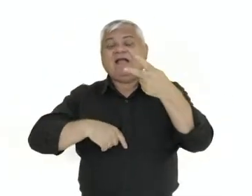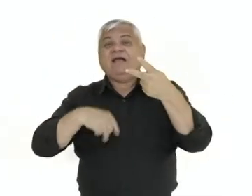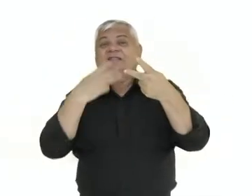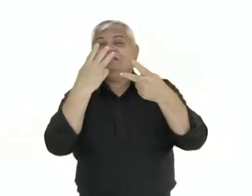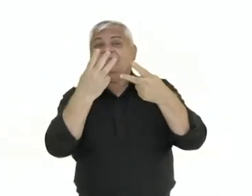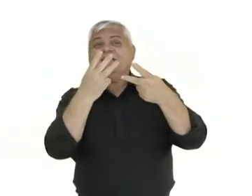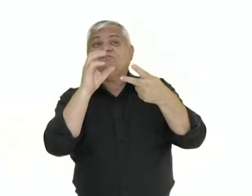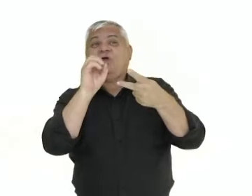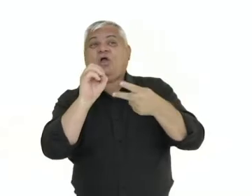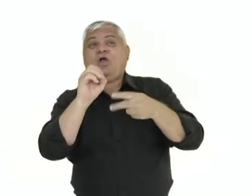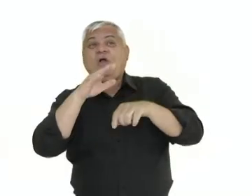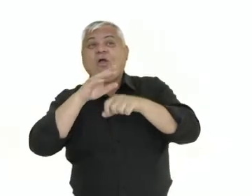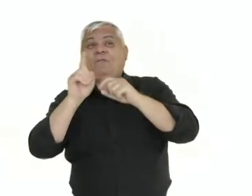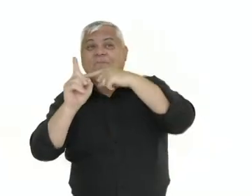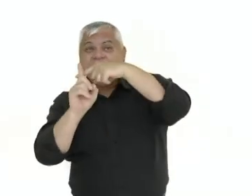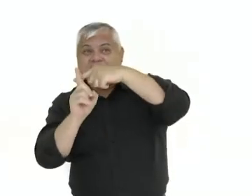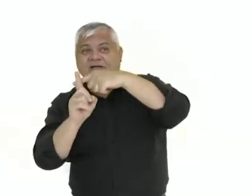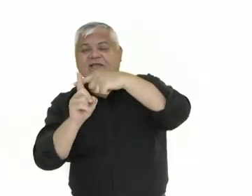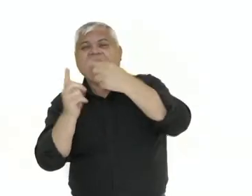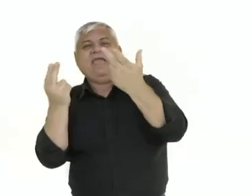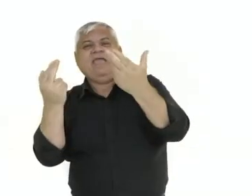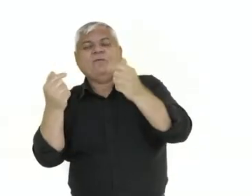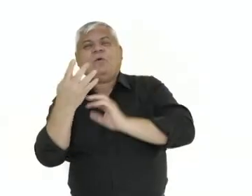H3O+, é